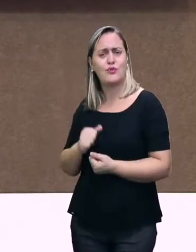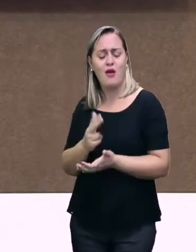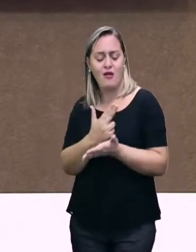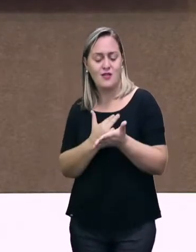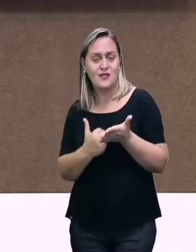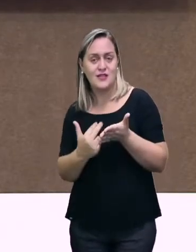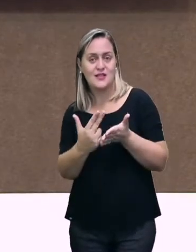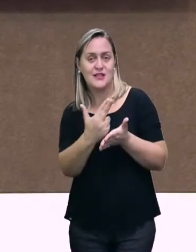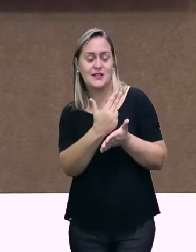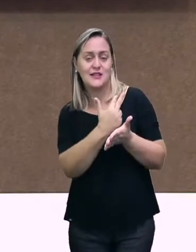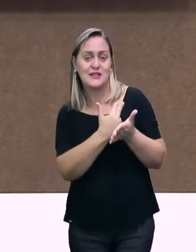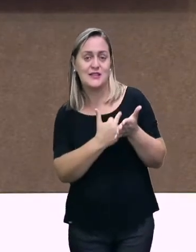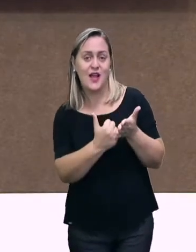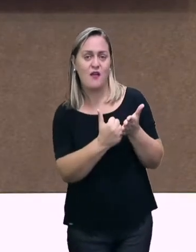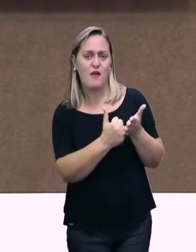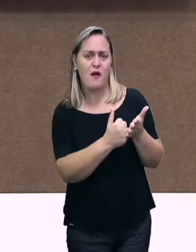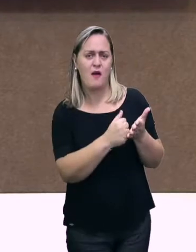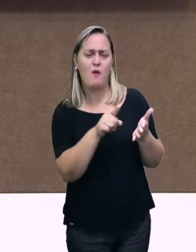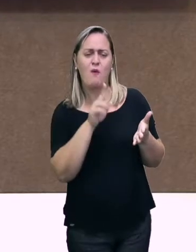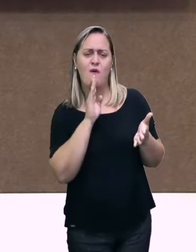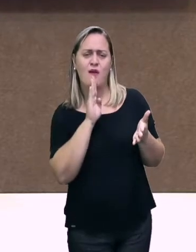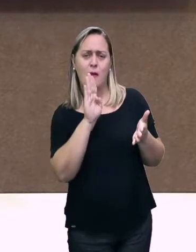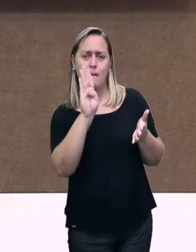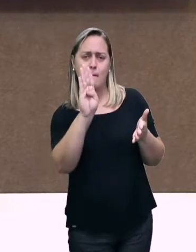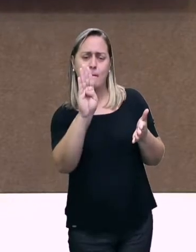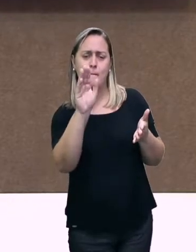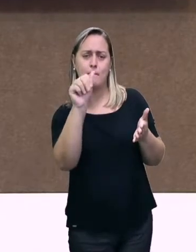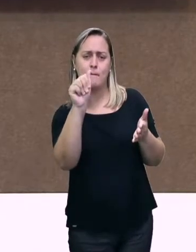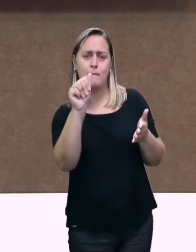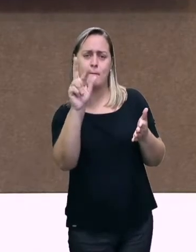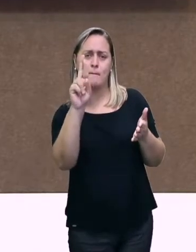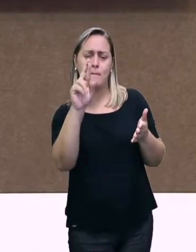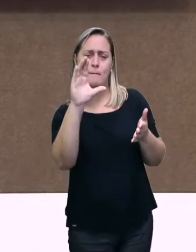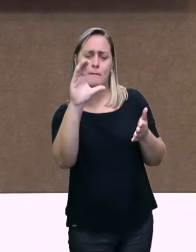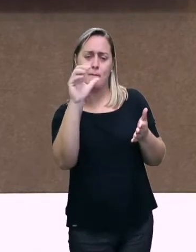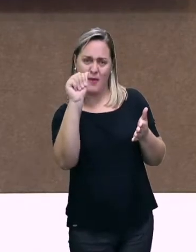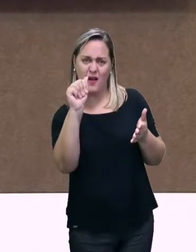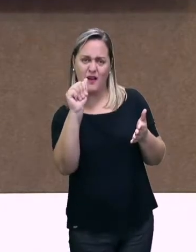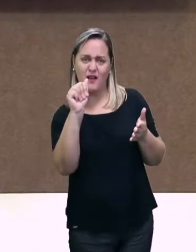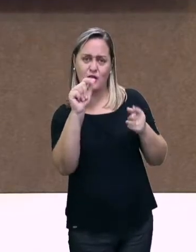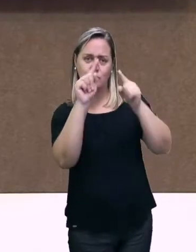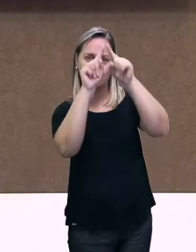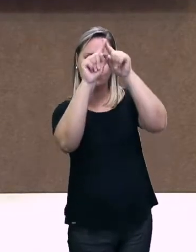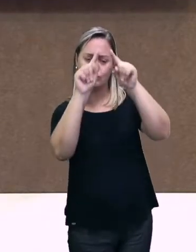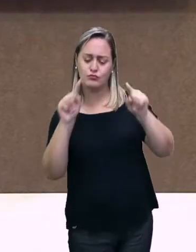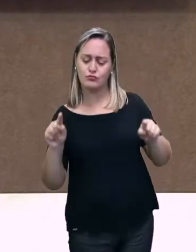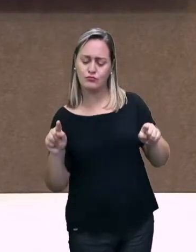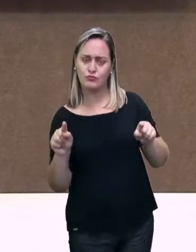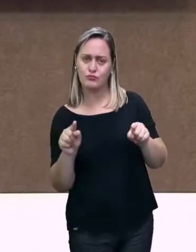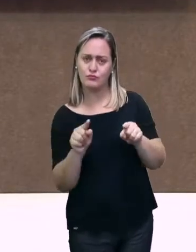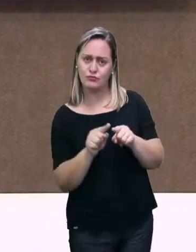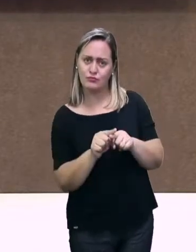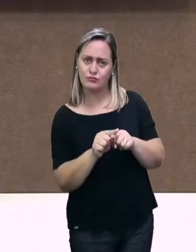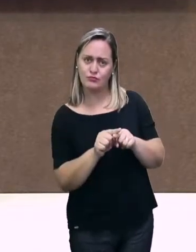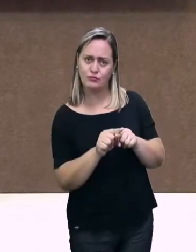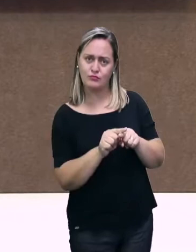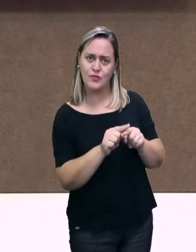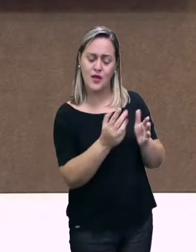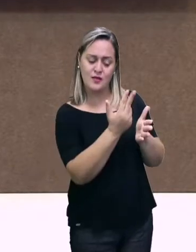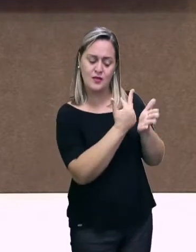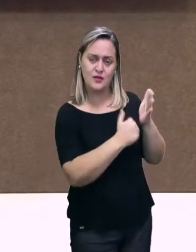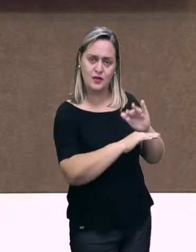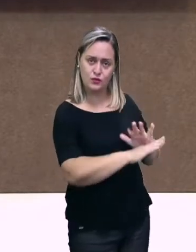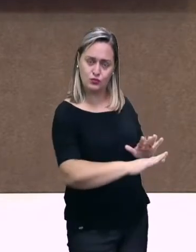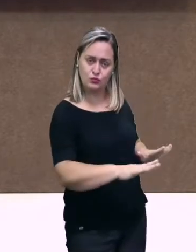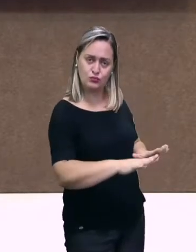a famosa barca, não sei se vocês conhecem, que era um triângulo no chão. Ali a gente depositava uma